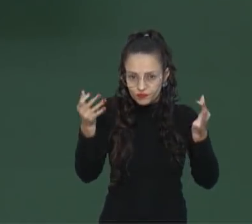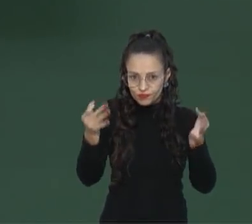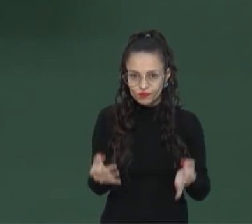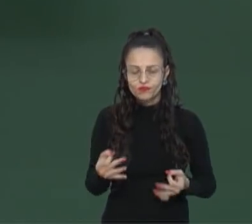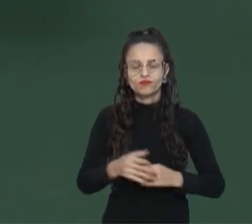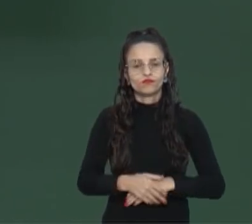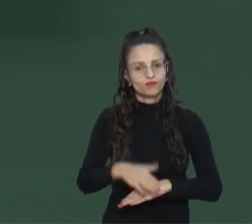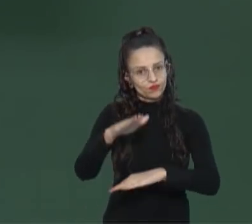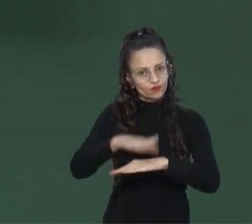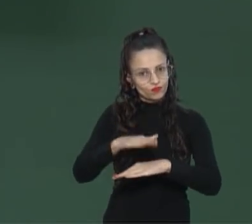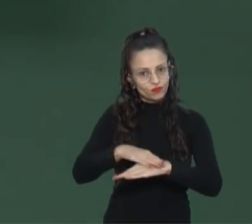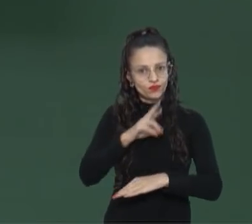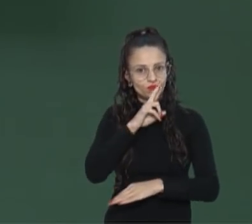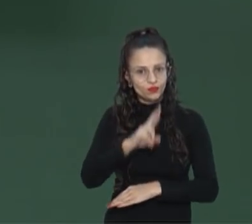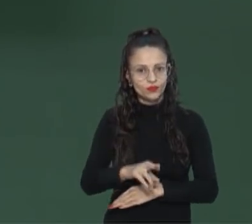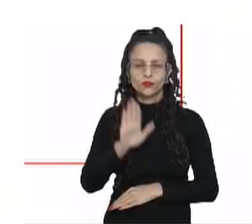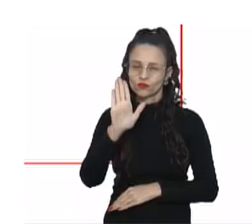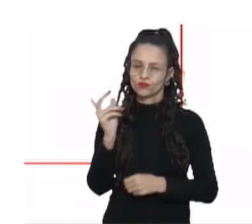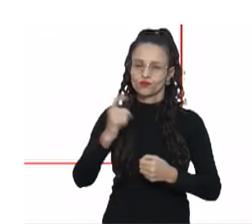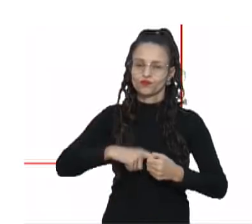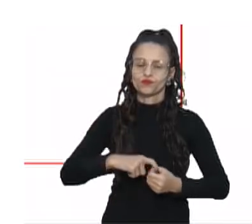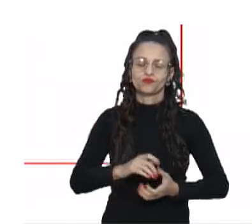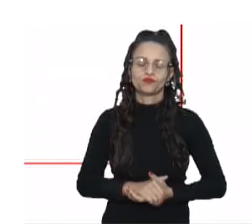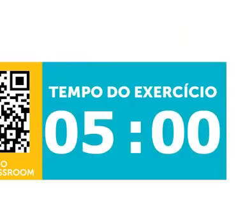Perfeito? Resolve e eu já retorno.